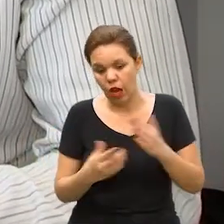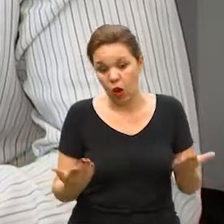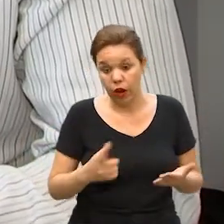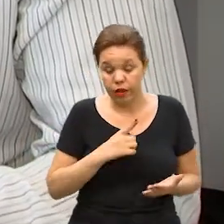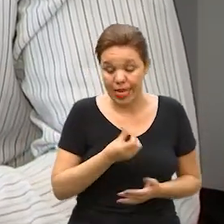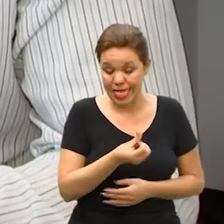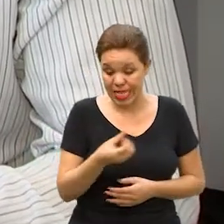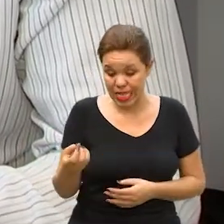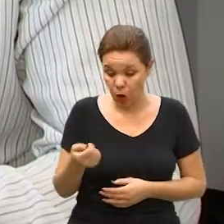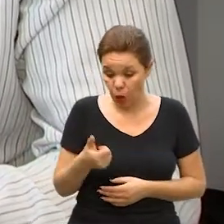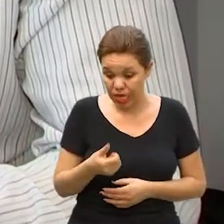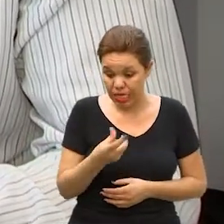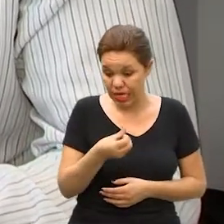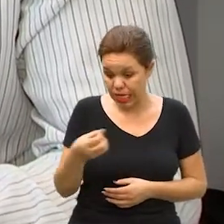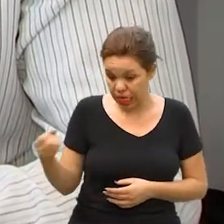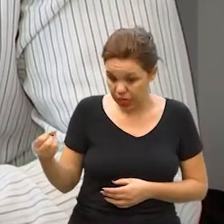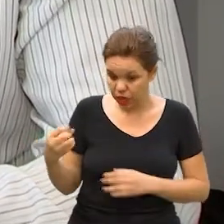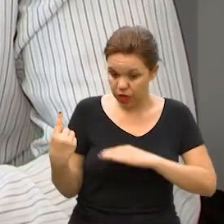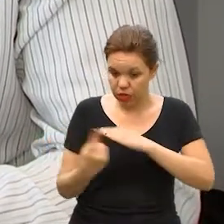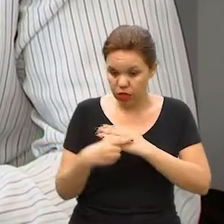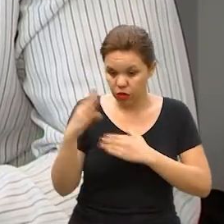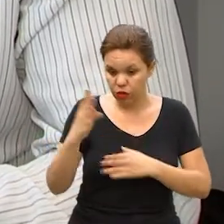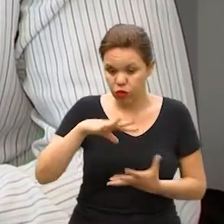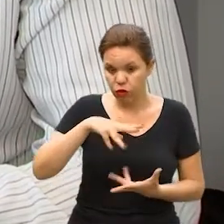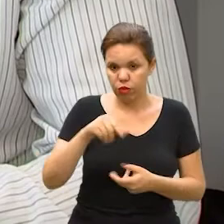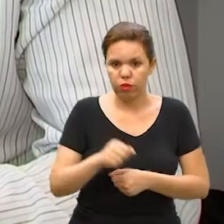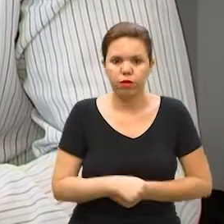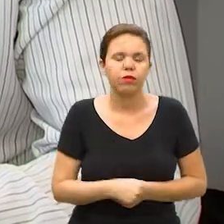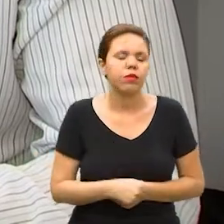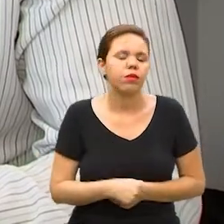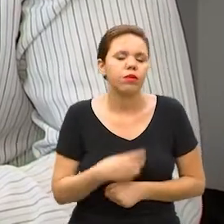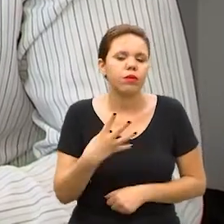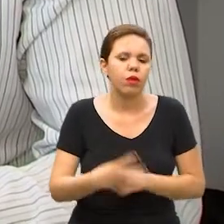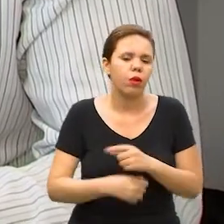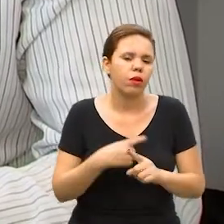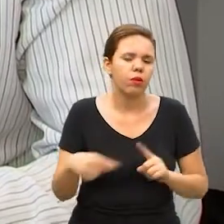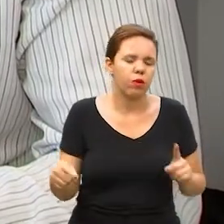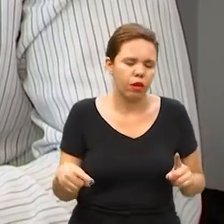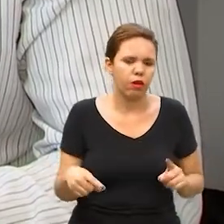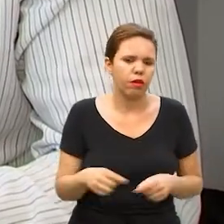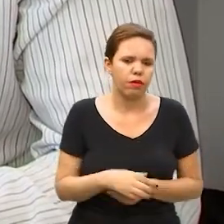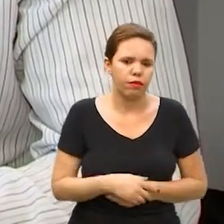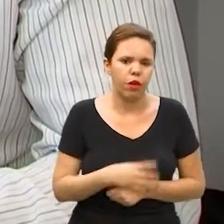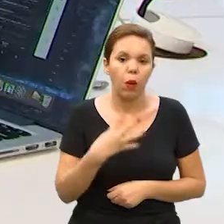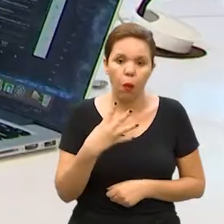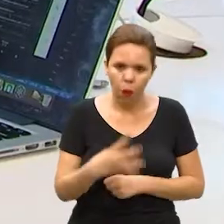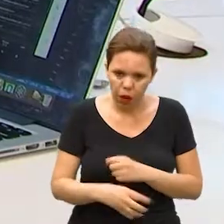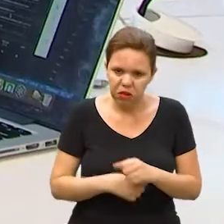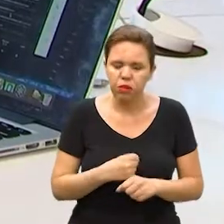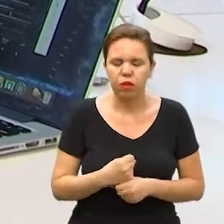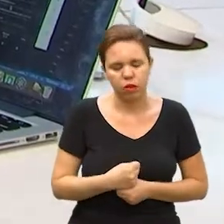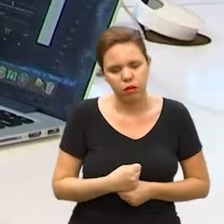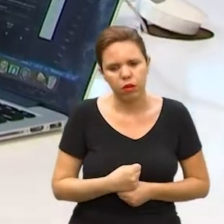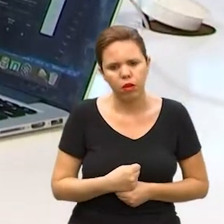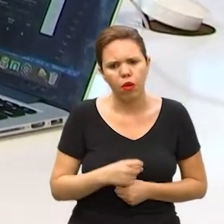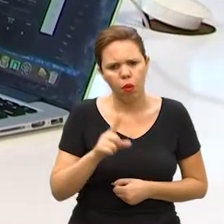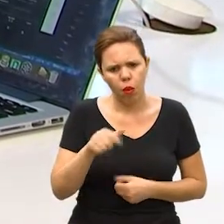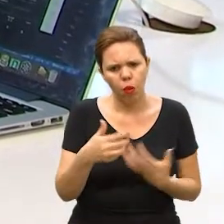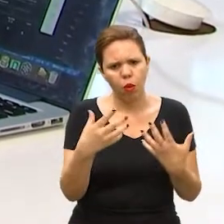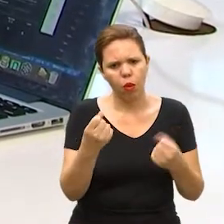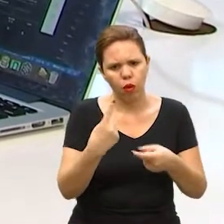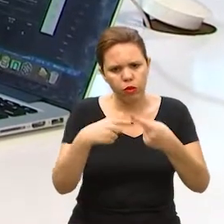600, quase 600 clientes no Brasil e no mundo. Em 4 anos e meio? Em 4 anos. Com o reconhecimento